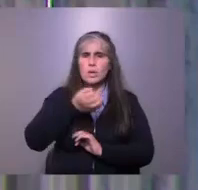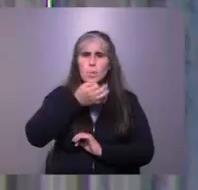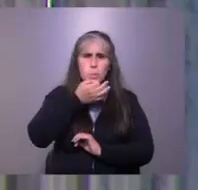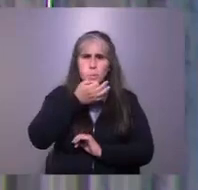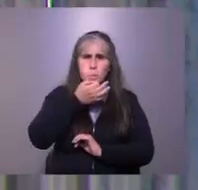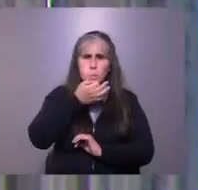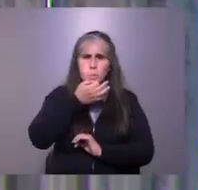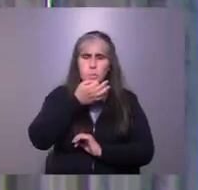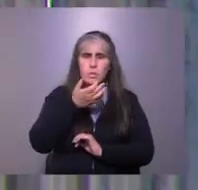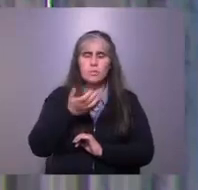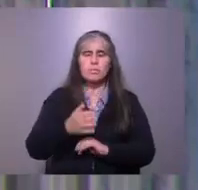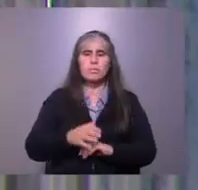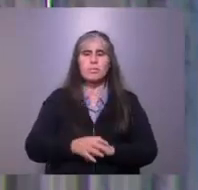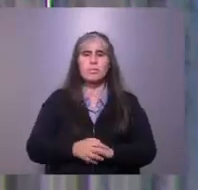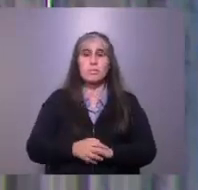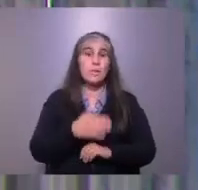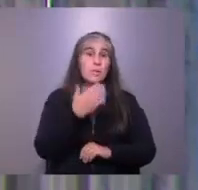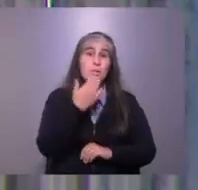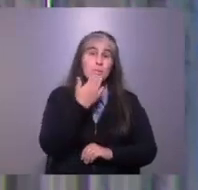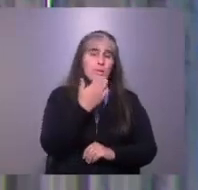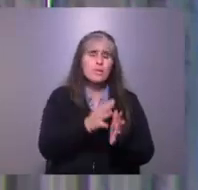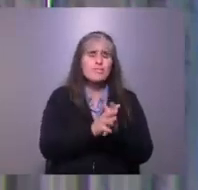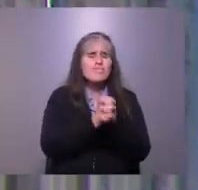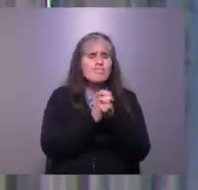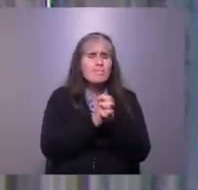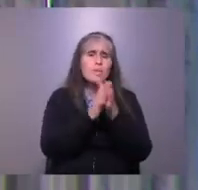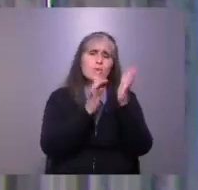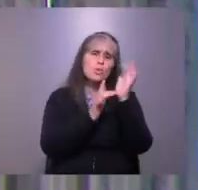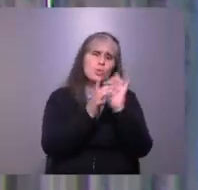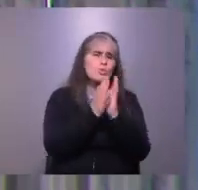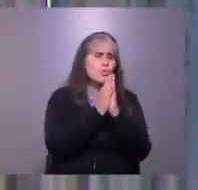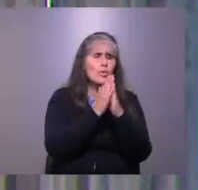podía hablar, y le piden que le imponga las manos.